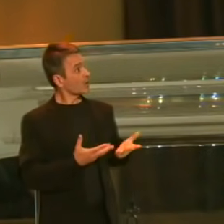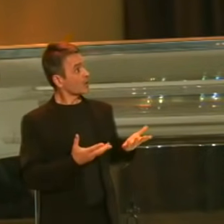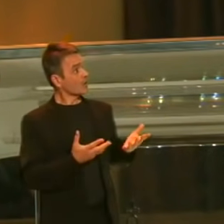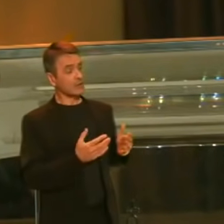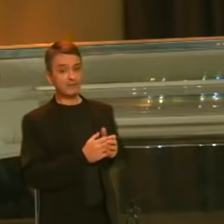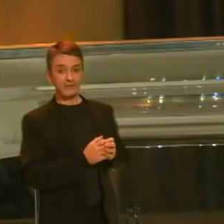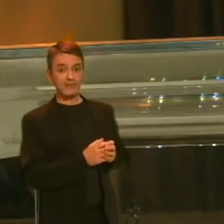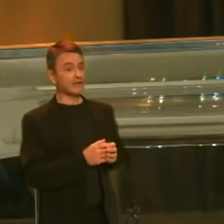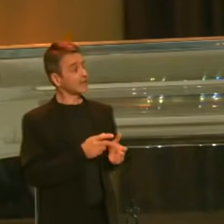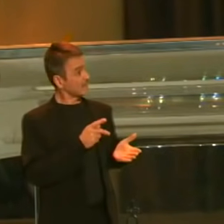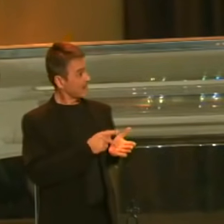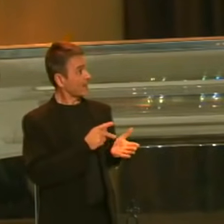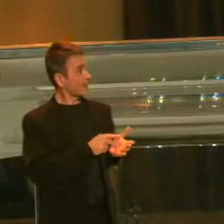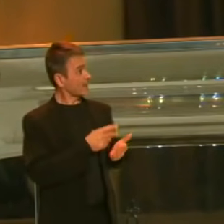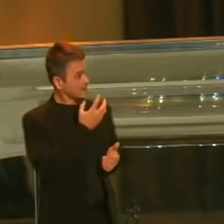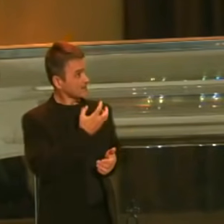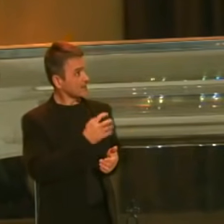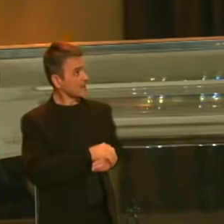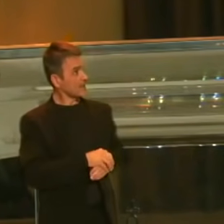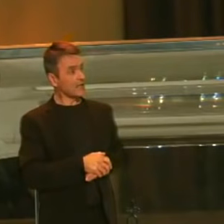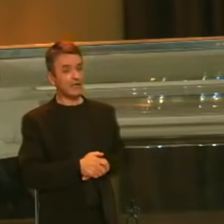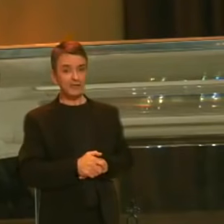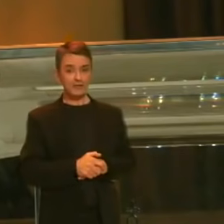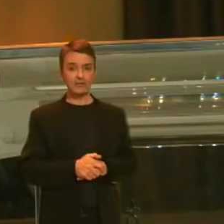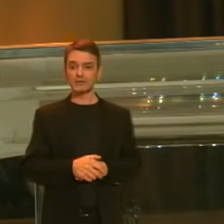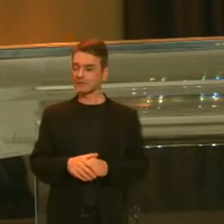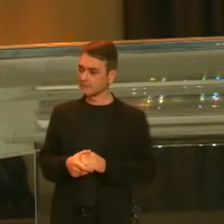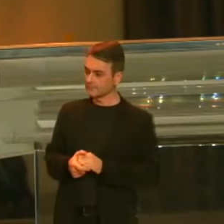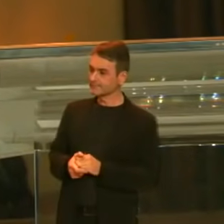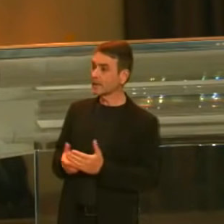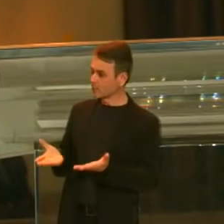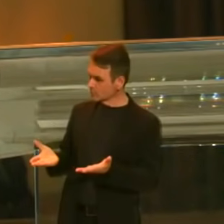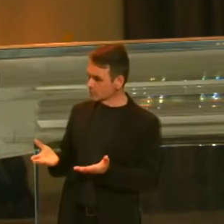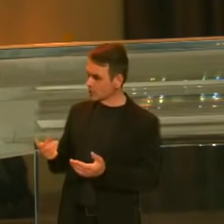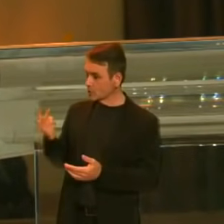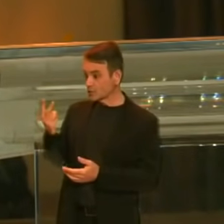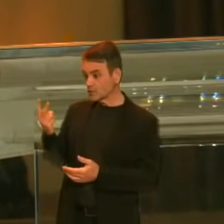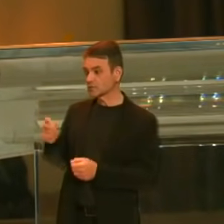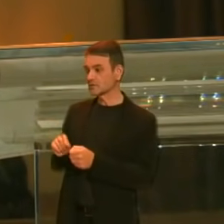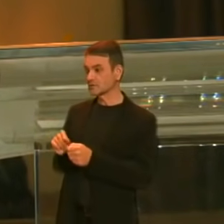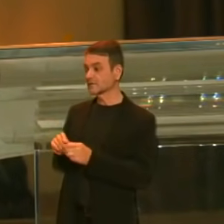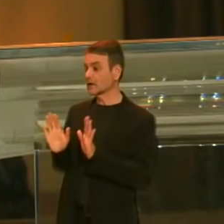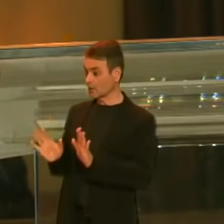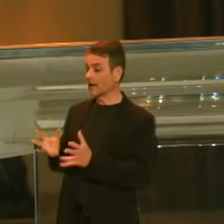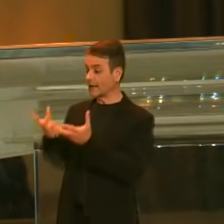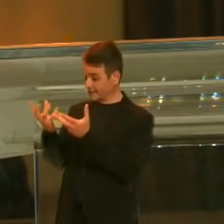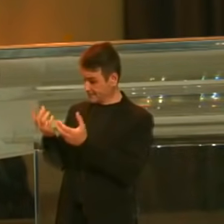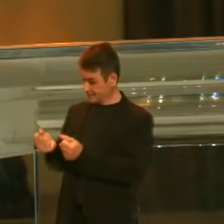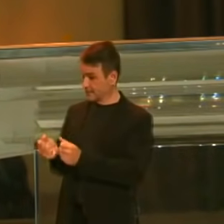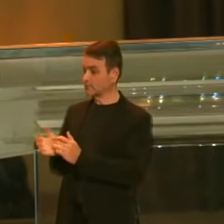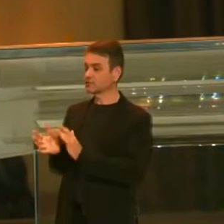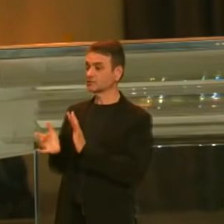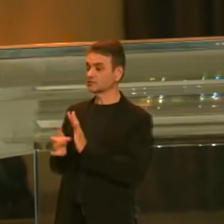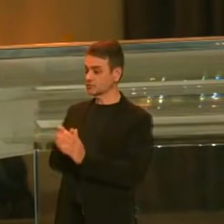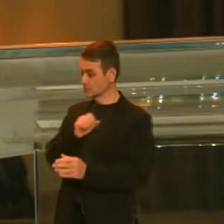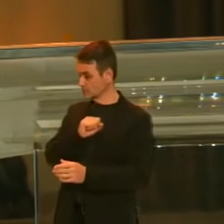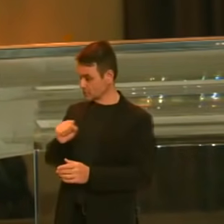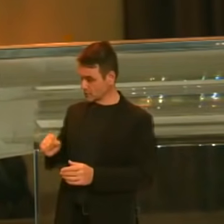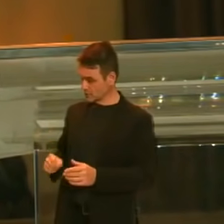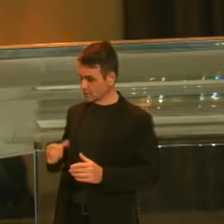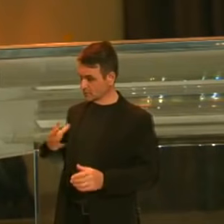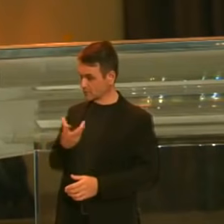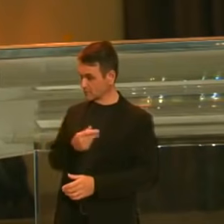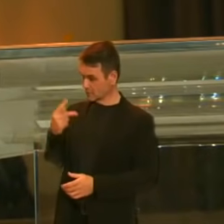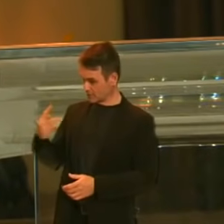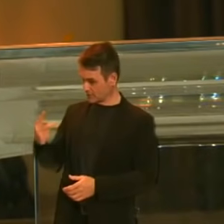E então, eu quero agora que a senhora faça duas coisas. Primeiro, que a senhora receba Jesus como Senhor e Salvador da sua